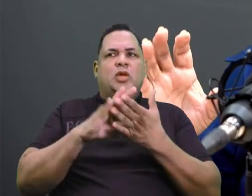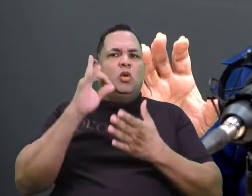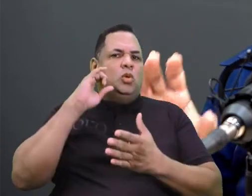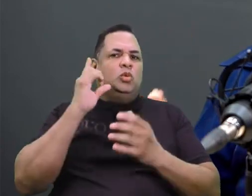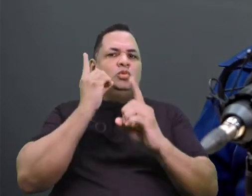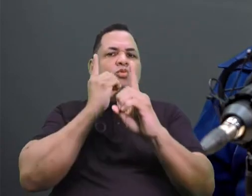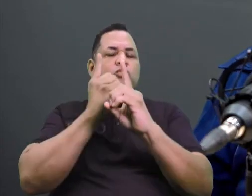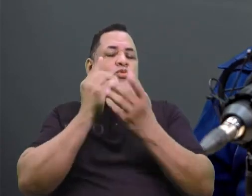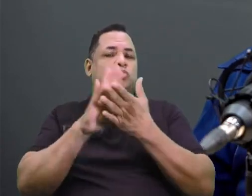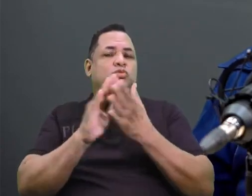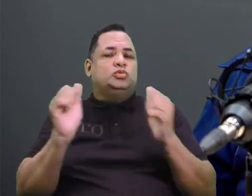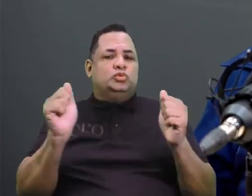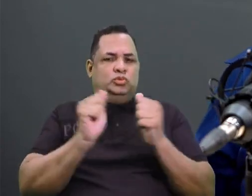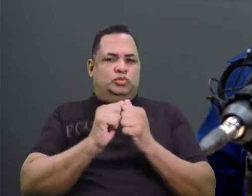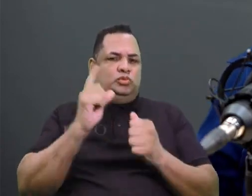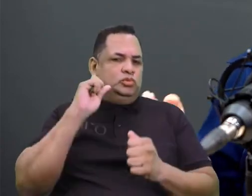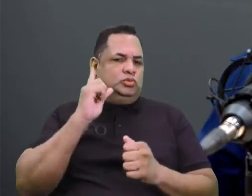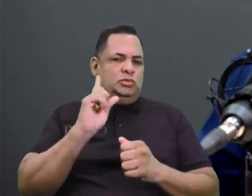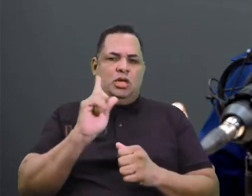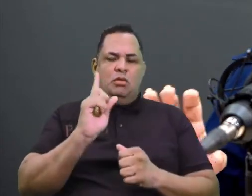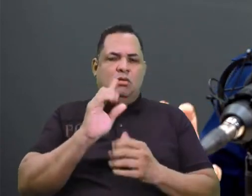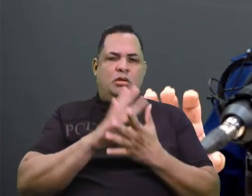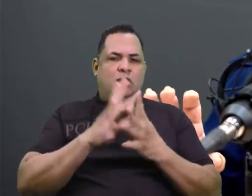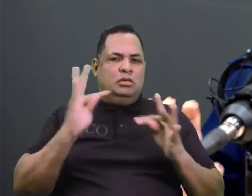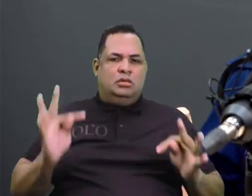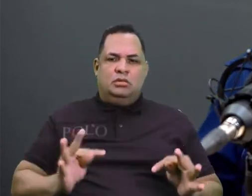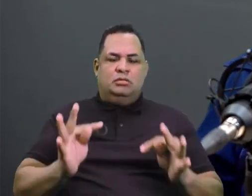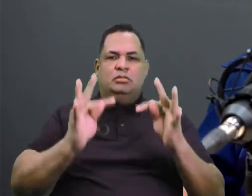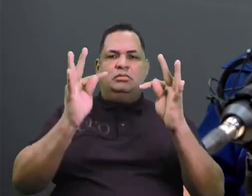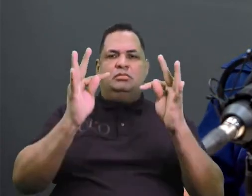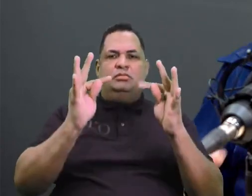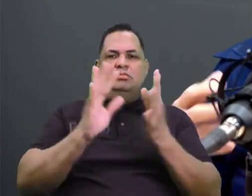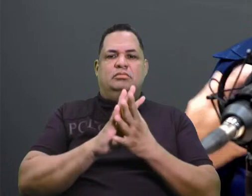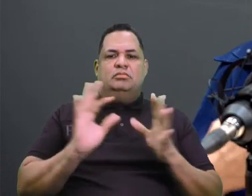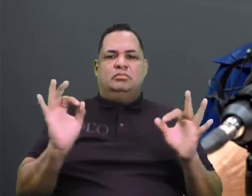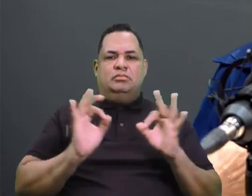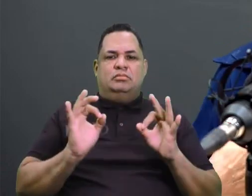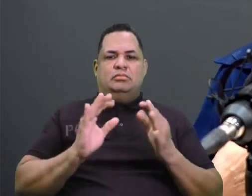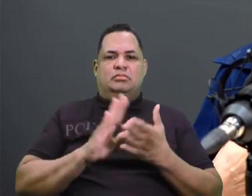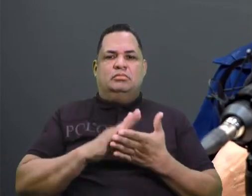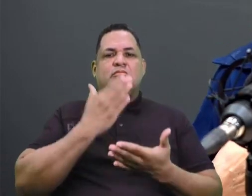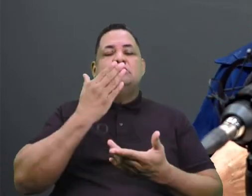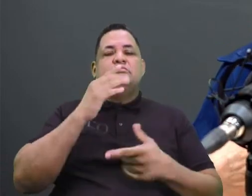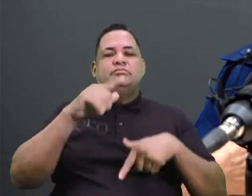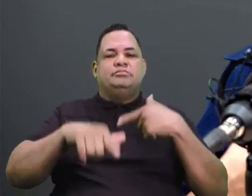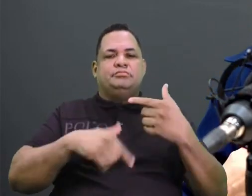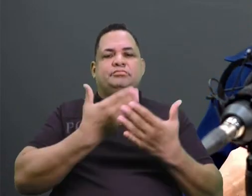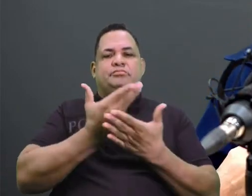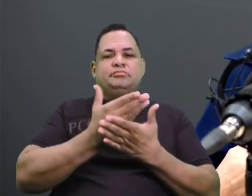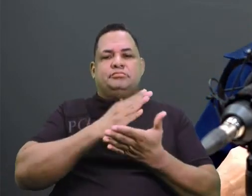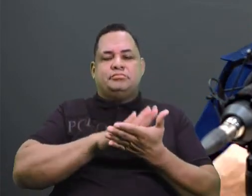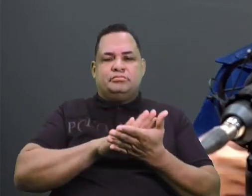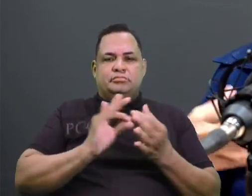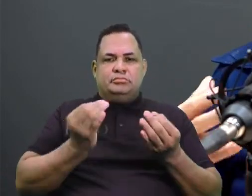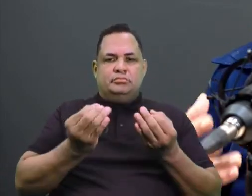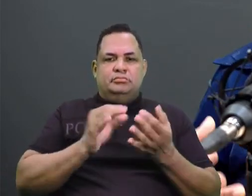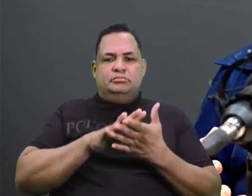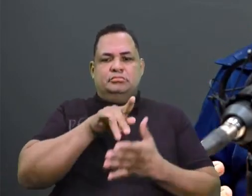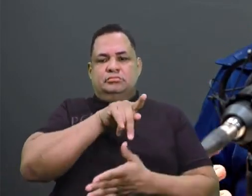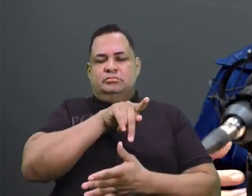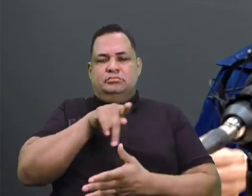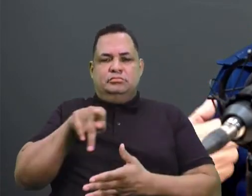coisa técnica. É isso, não é técnica. Perfeito, tá? professora. Atuei como intérprete, sim, como